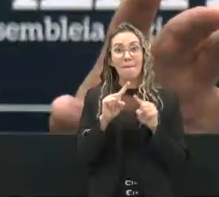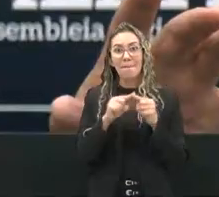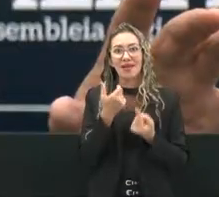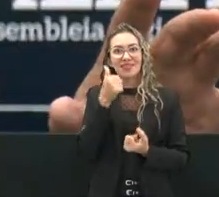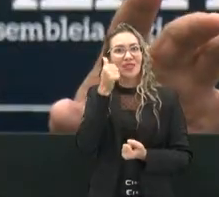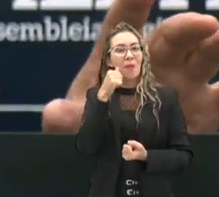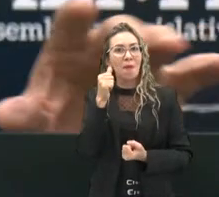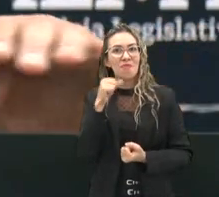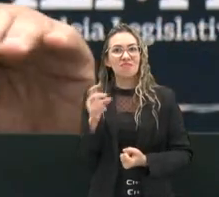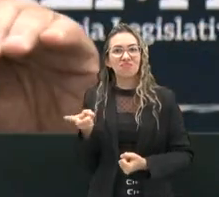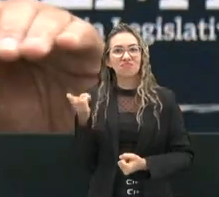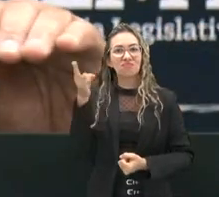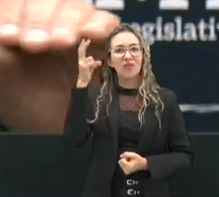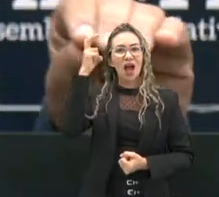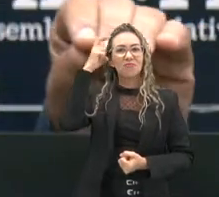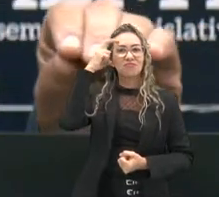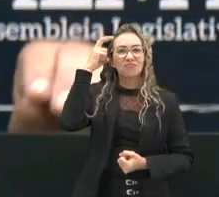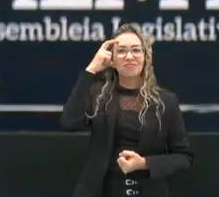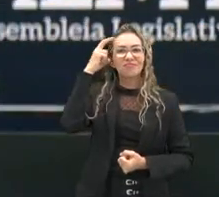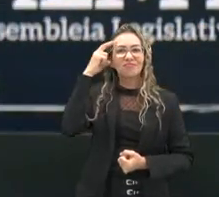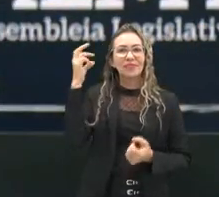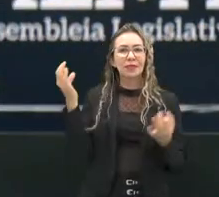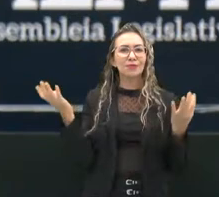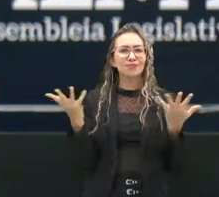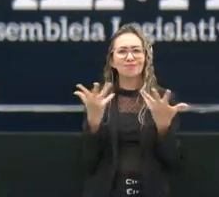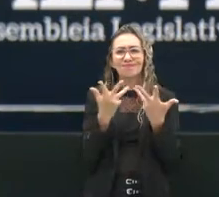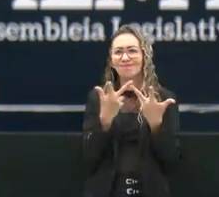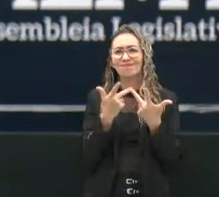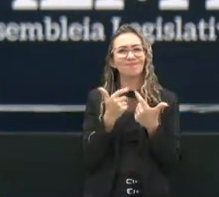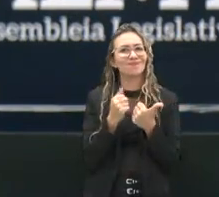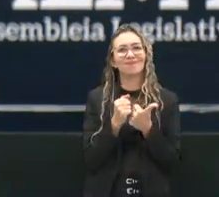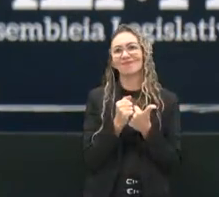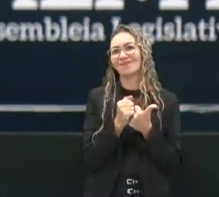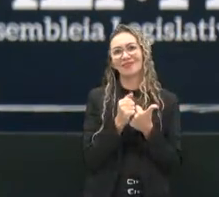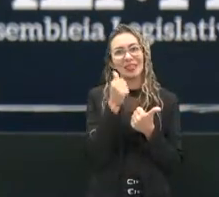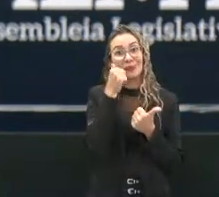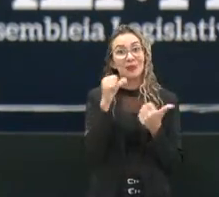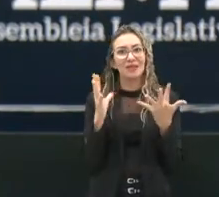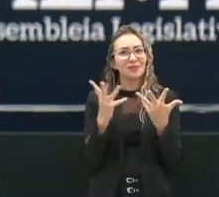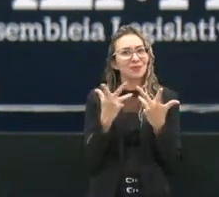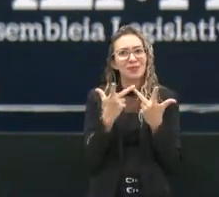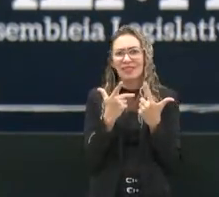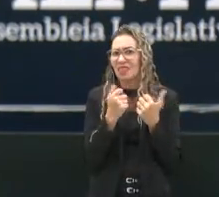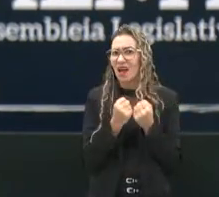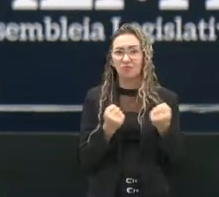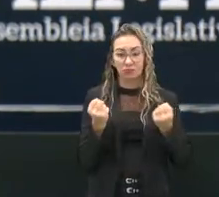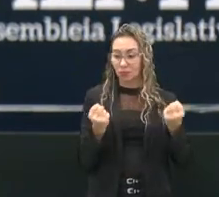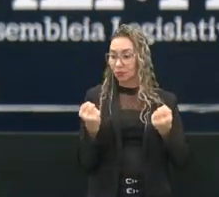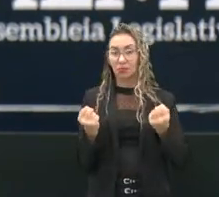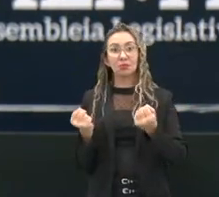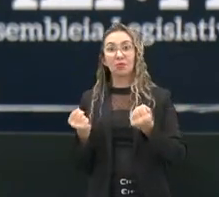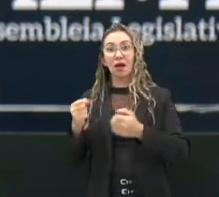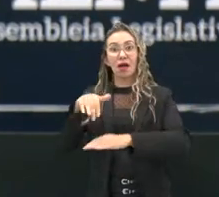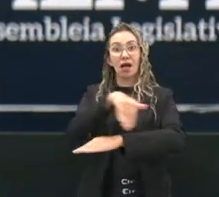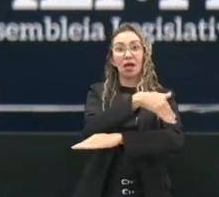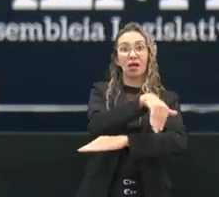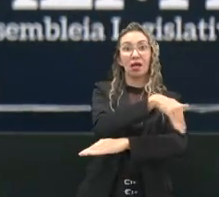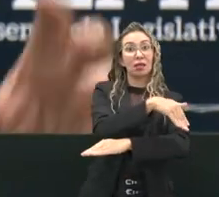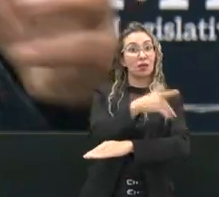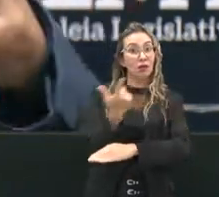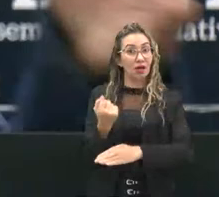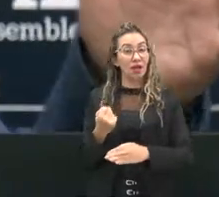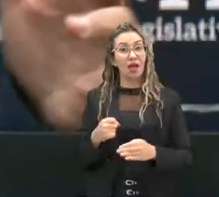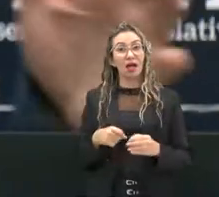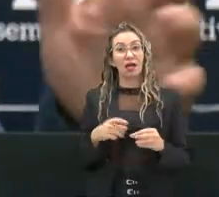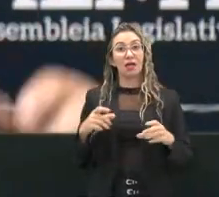sabe? É uma pessoa fantástica. Até há pouco tempo dirigia nas ruas lá do bairro onde ela mora, na Tijuca. Aí